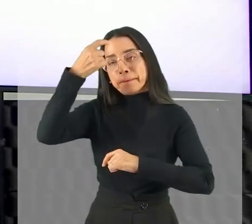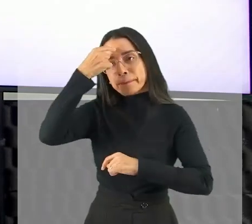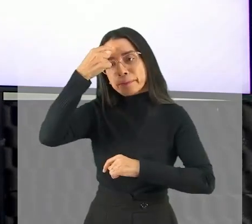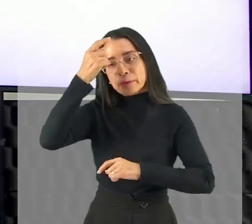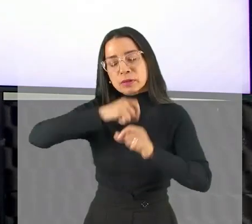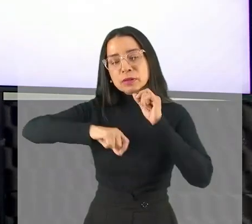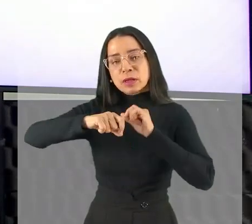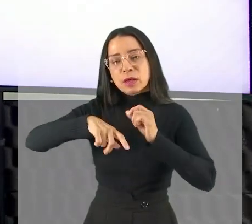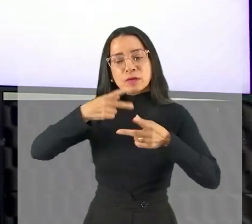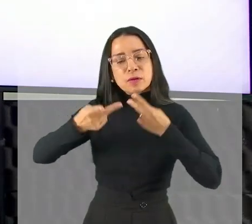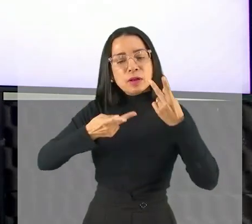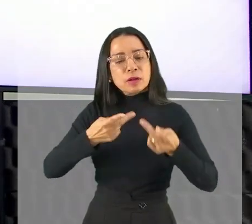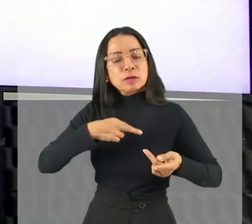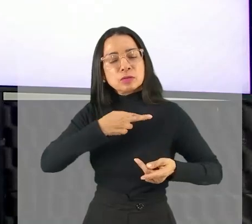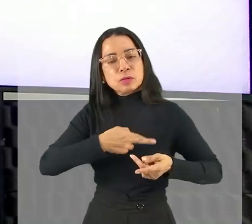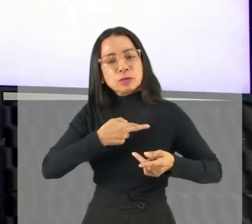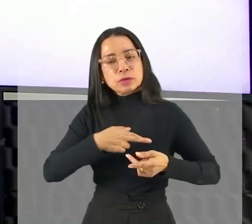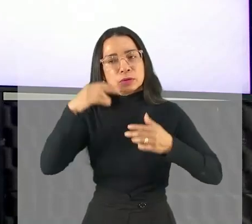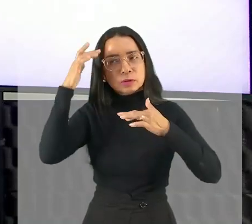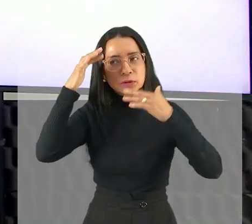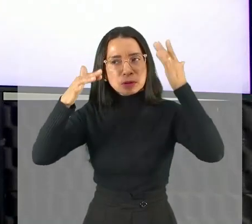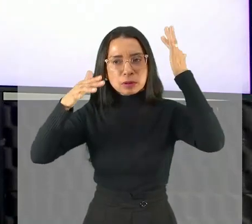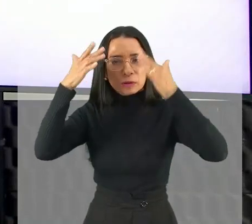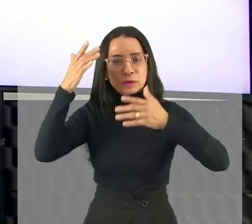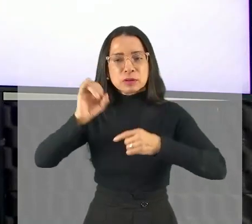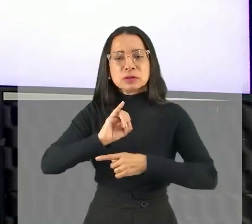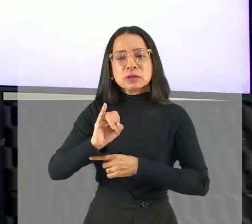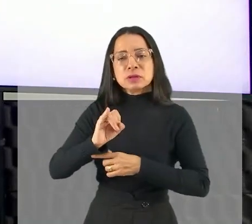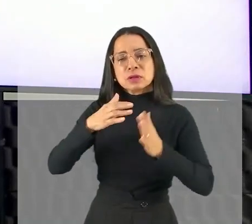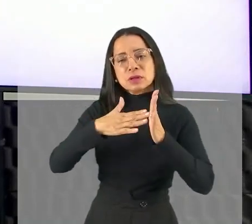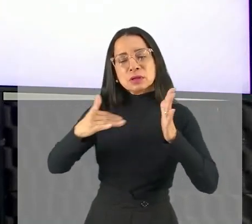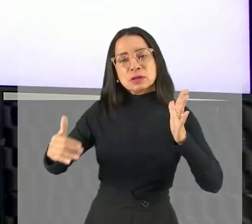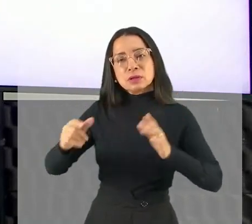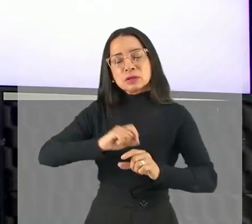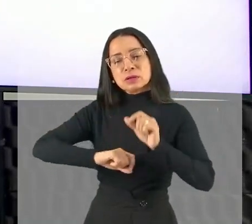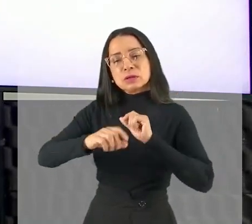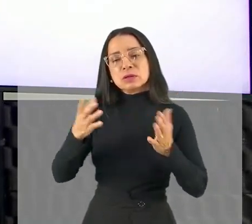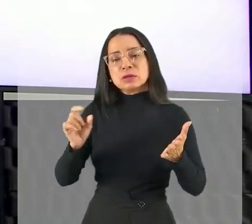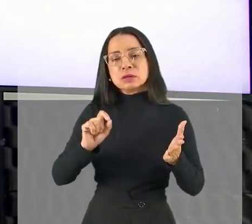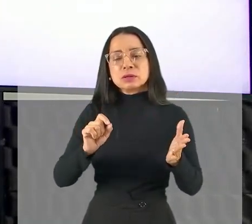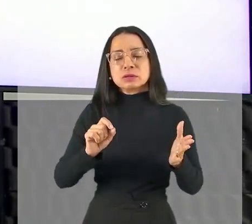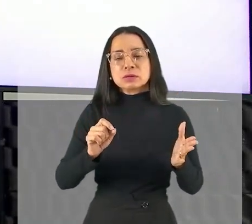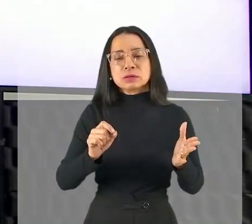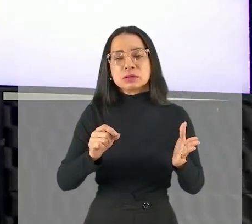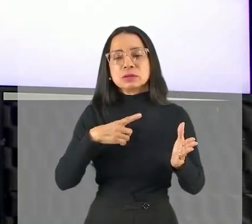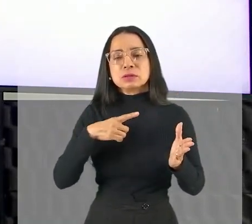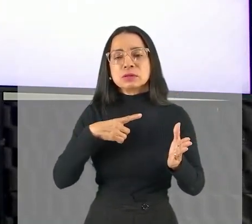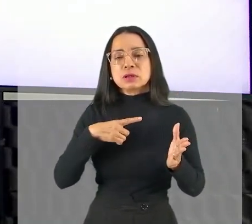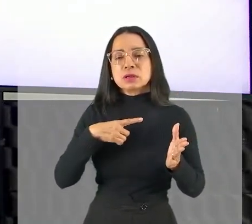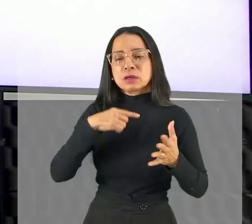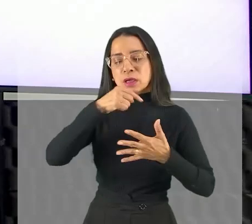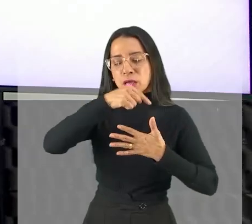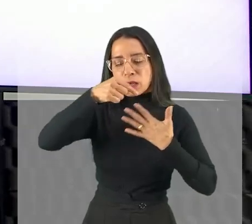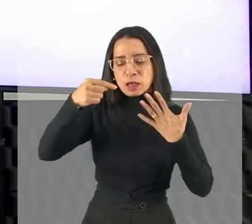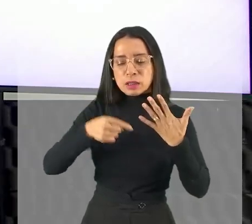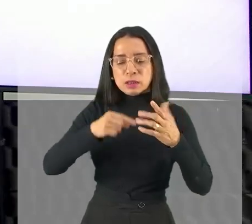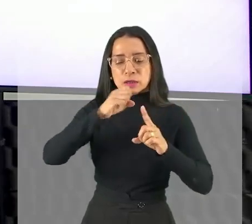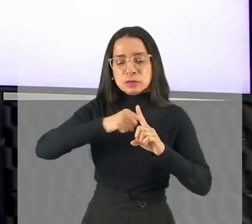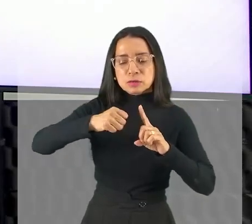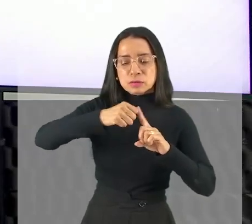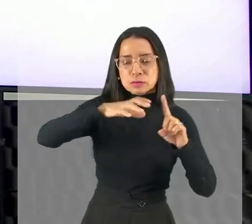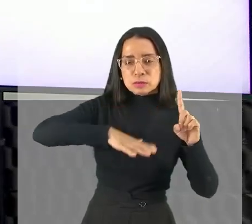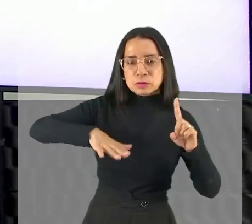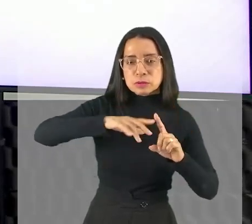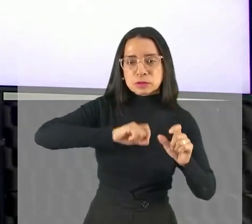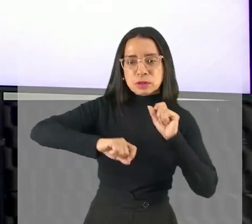a gente está falando do romantismo, idealização. Será que essa estética literária que a gente tem aspectos sociais, de gênero, essa perspectiva mais voltada